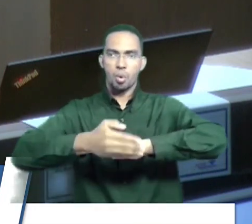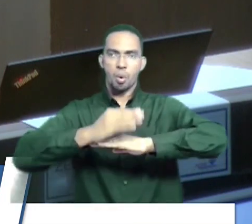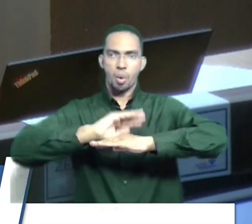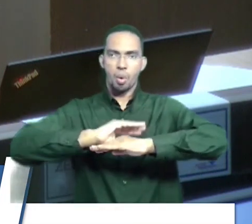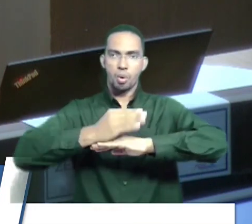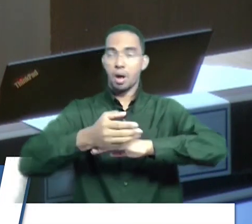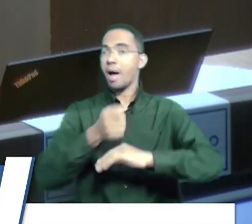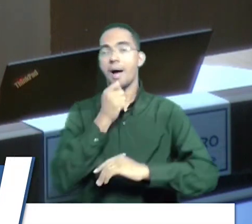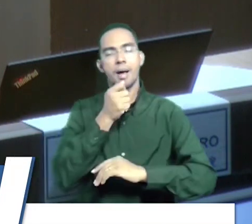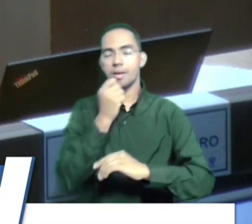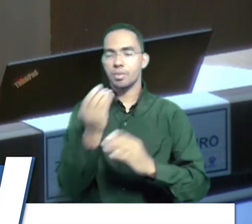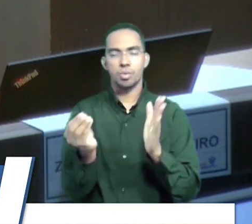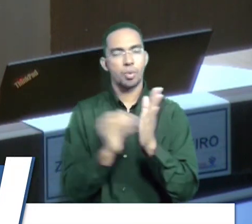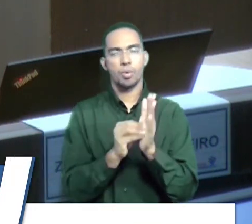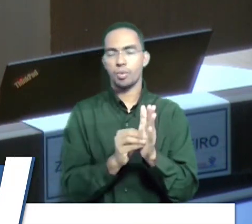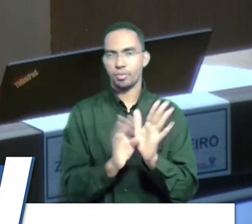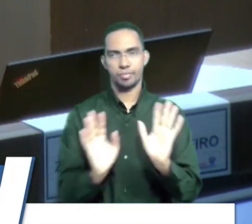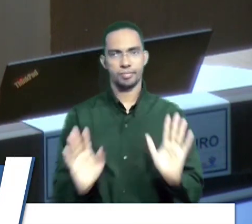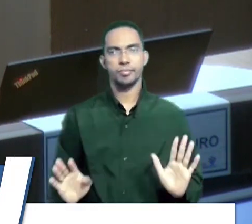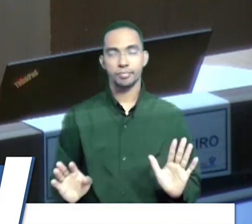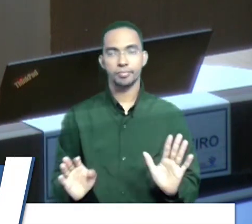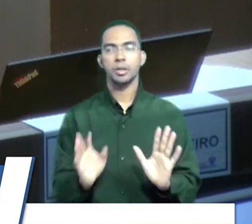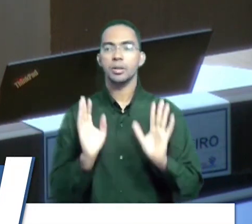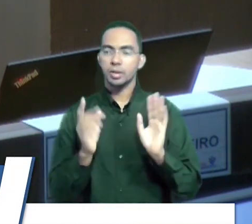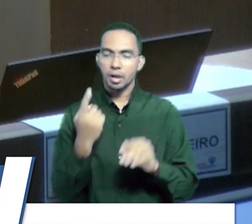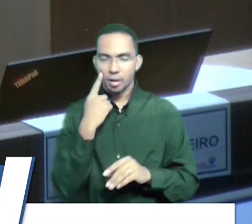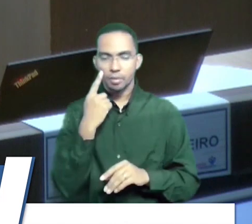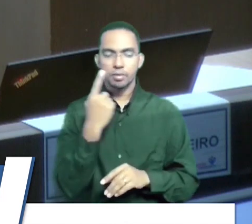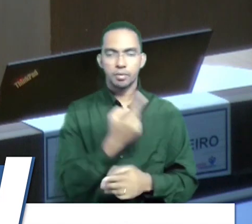foi colocada até hoje. Né, eu fui lá, fiz